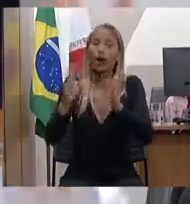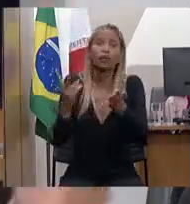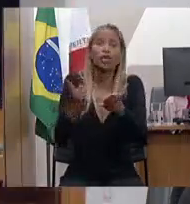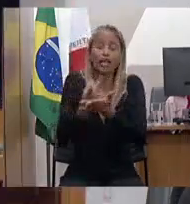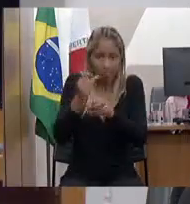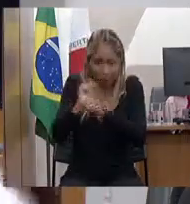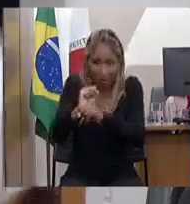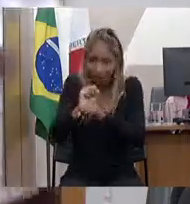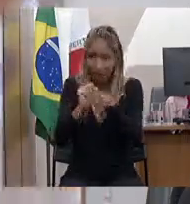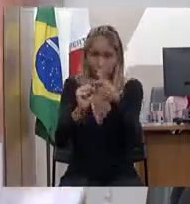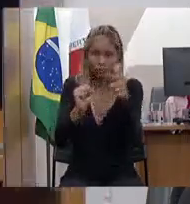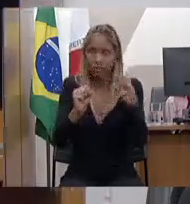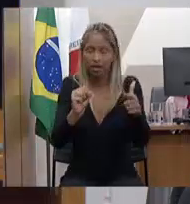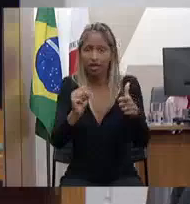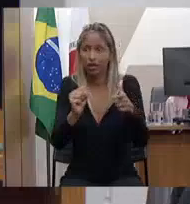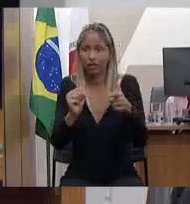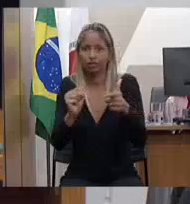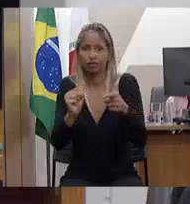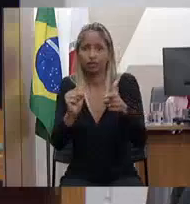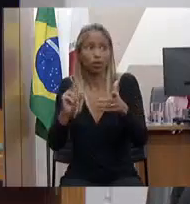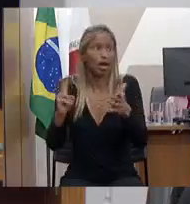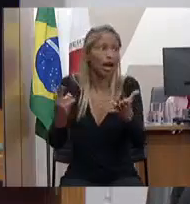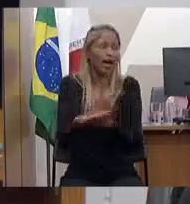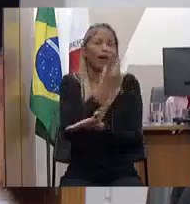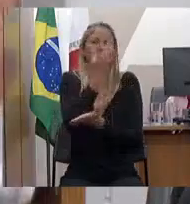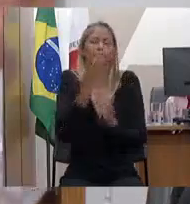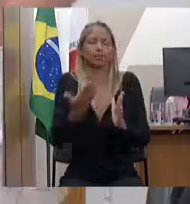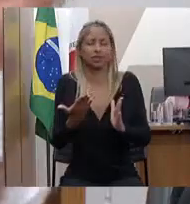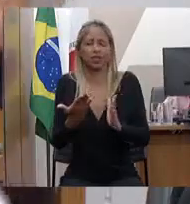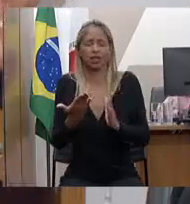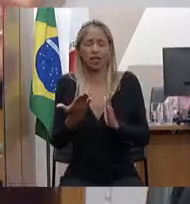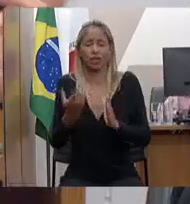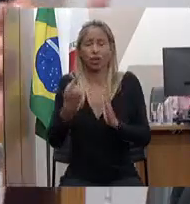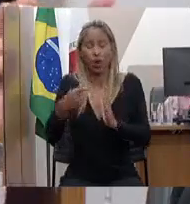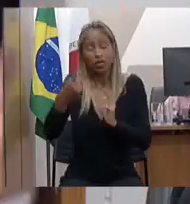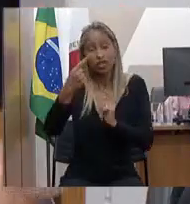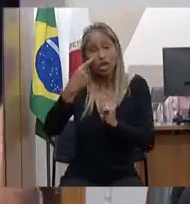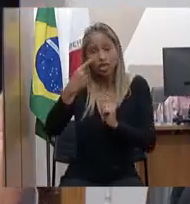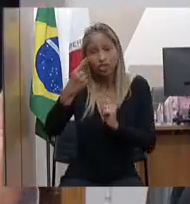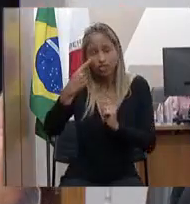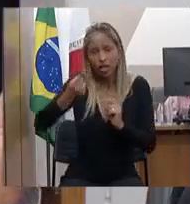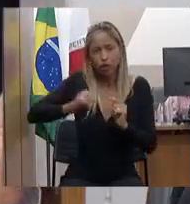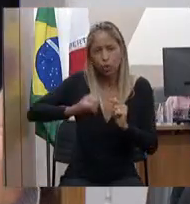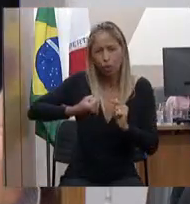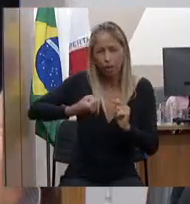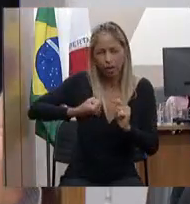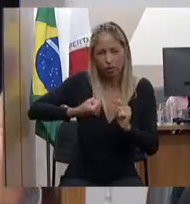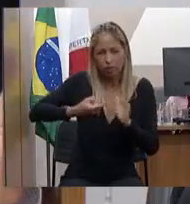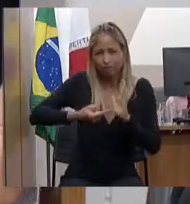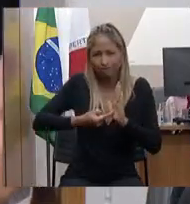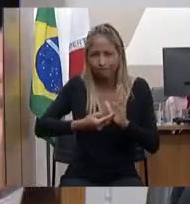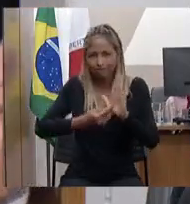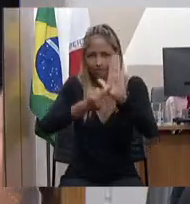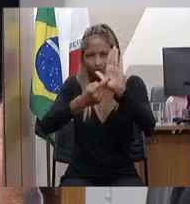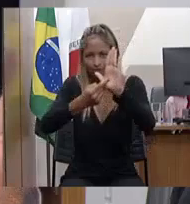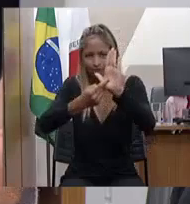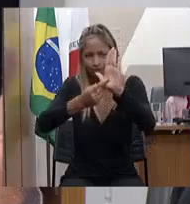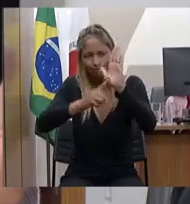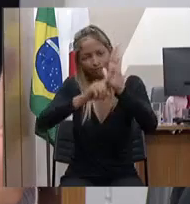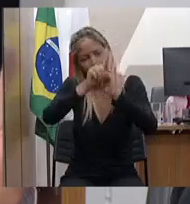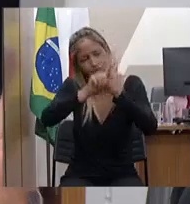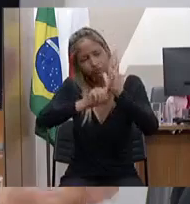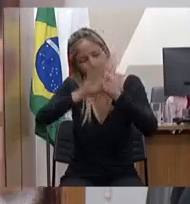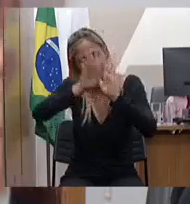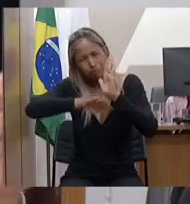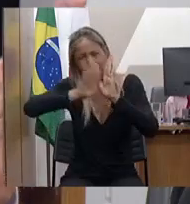inesperado ou qualquer coisa desse jeito e quando a gente vê esses números aqui apresentados essa estatística